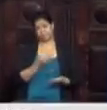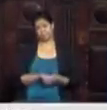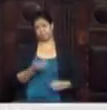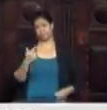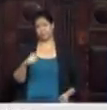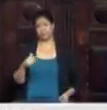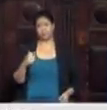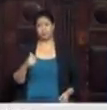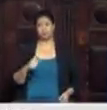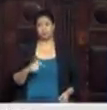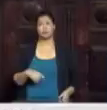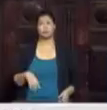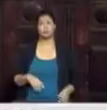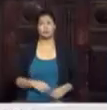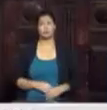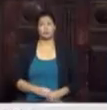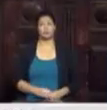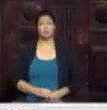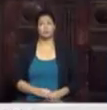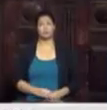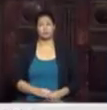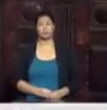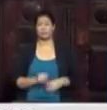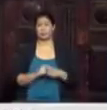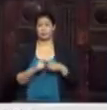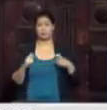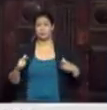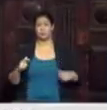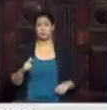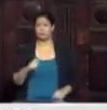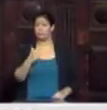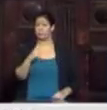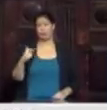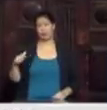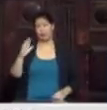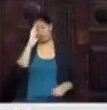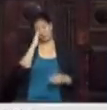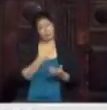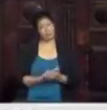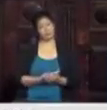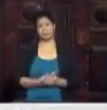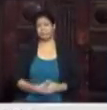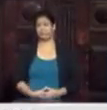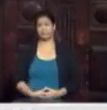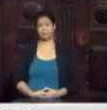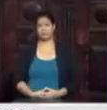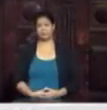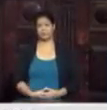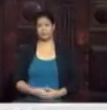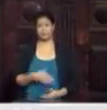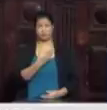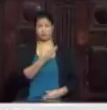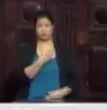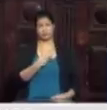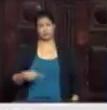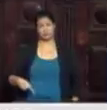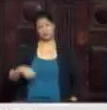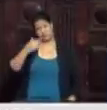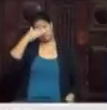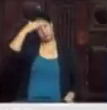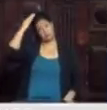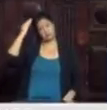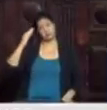A maioria governista não tem qualquer credibilidade. E o presidente Michel